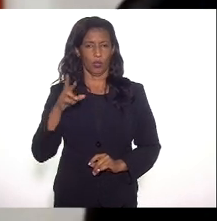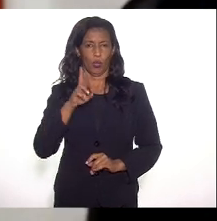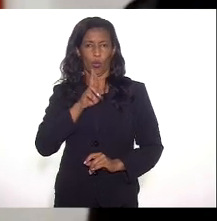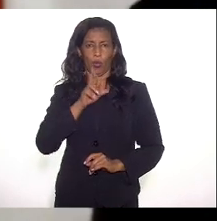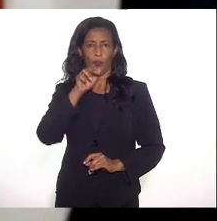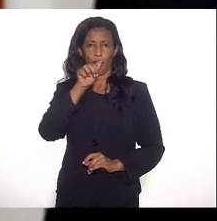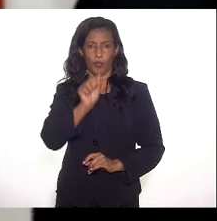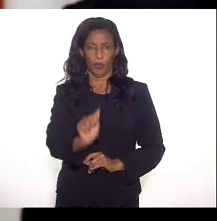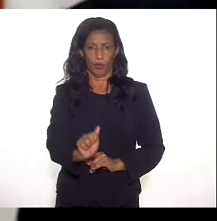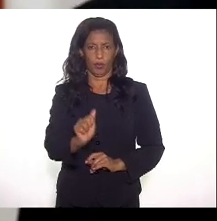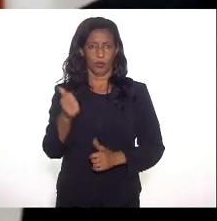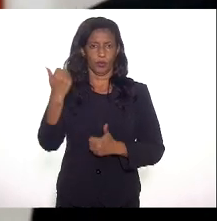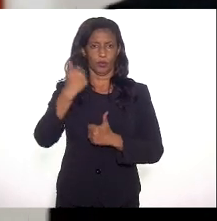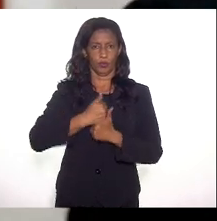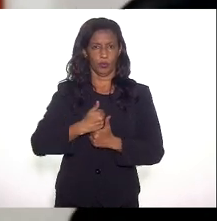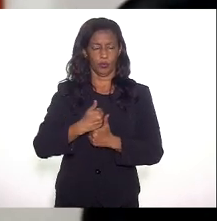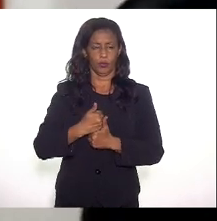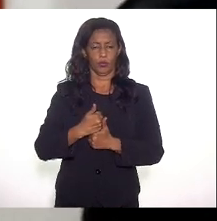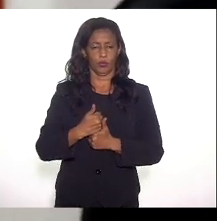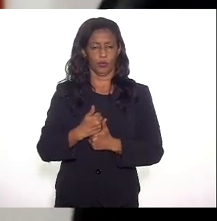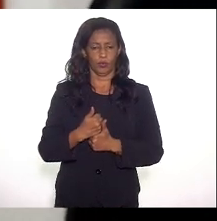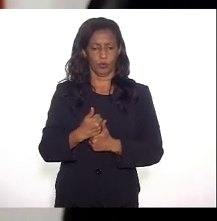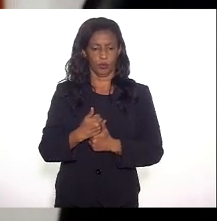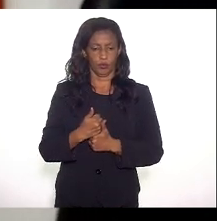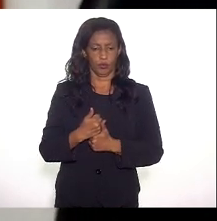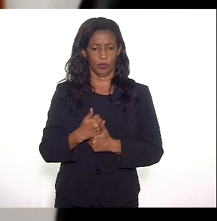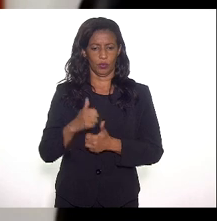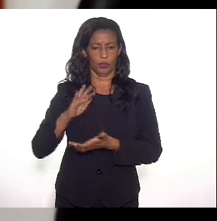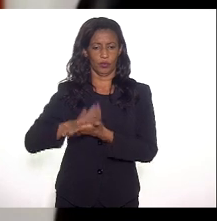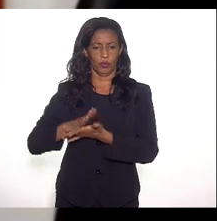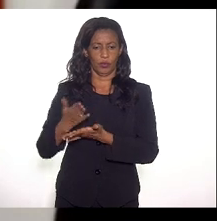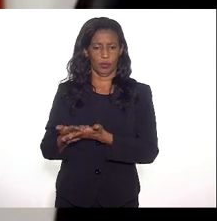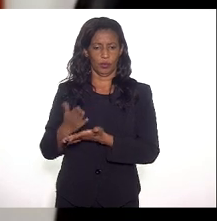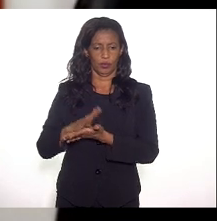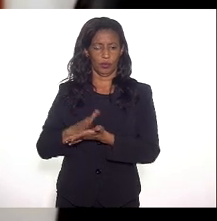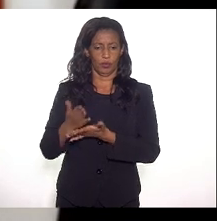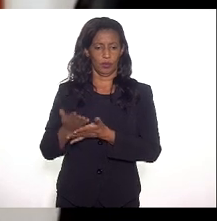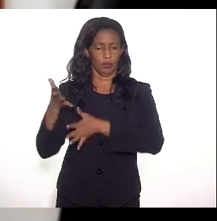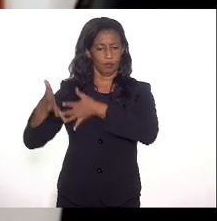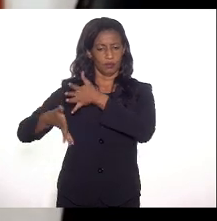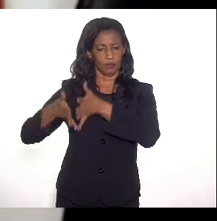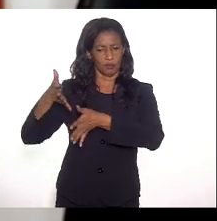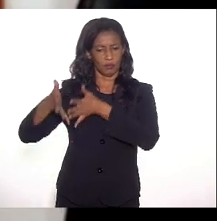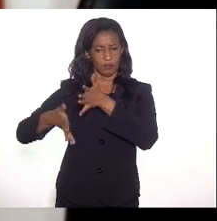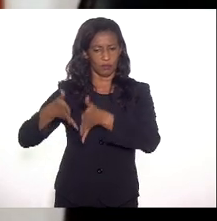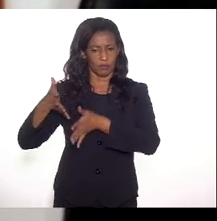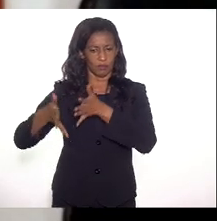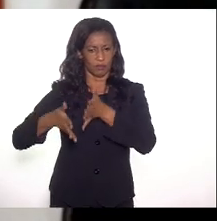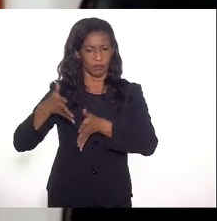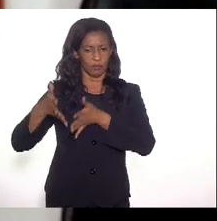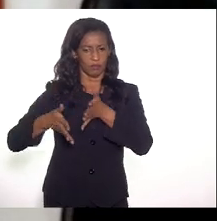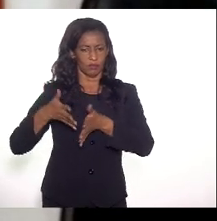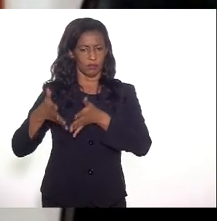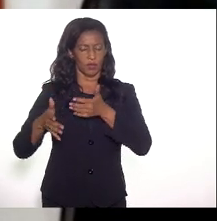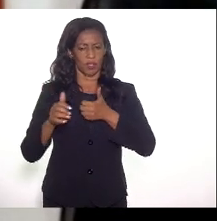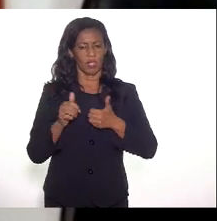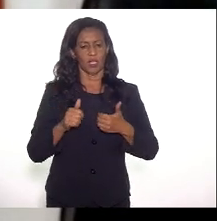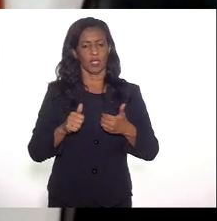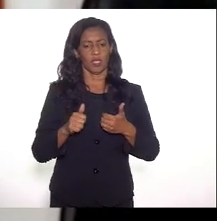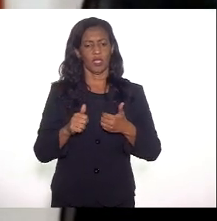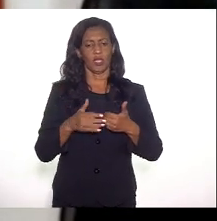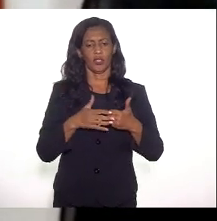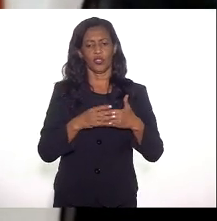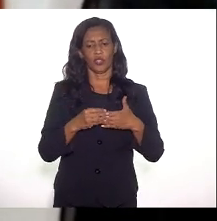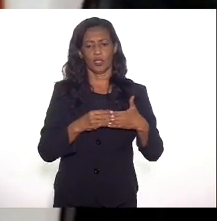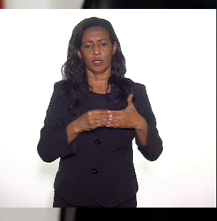Amorim, institui o Programa Central de Intérpretes da Língua Brasileira de Sinais e de guias de